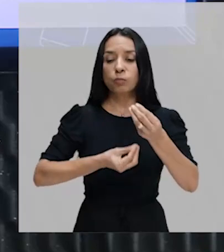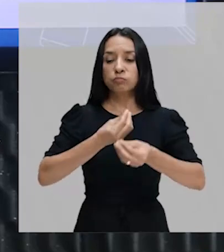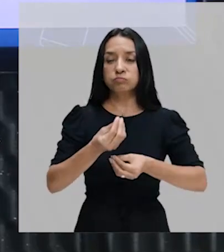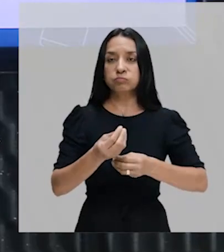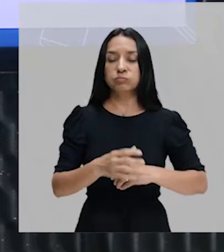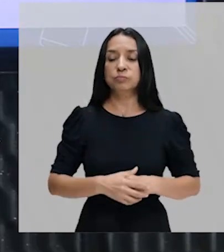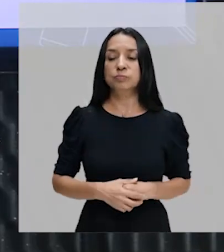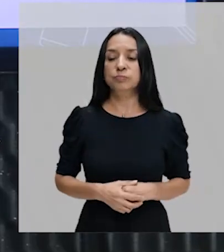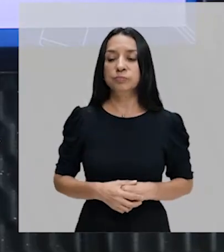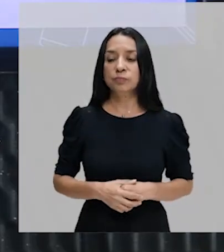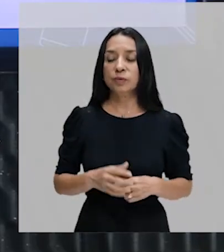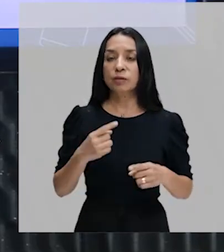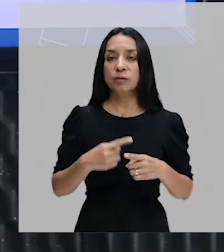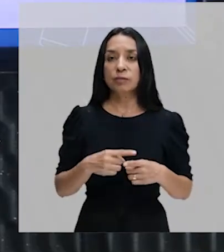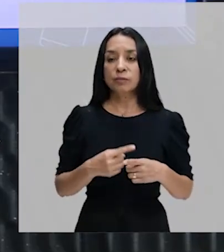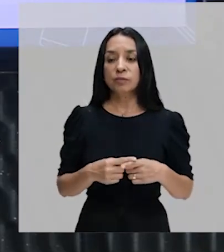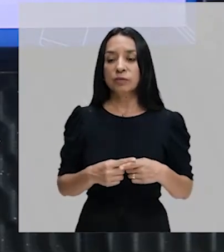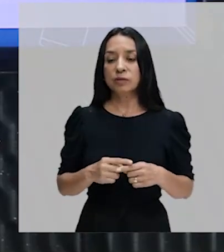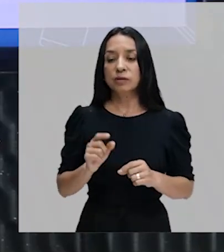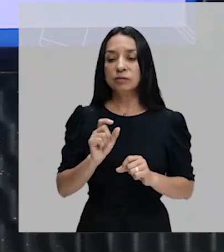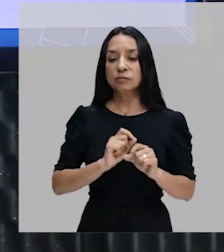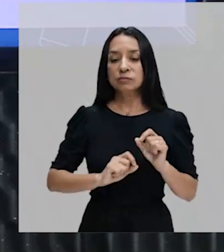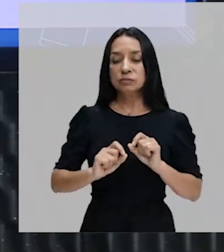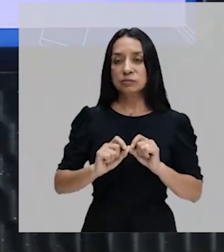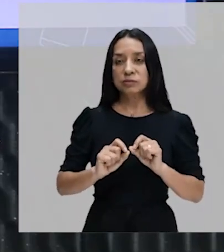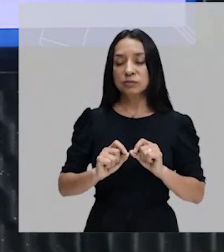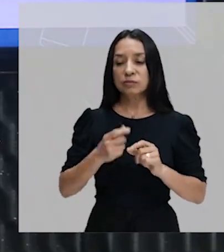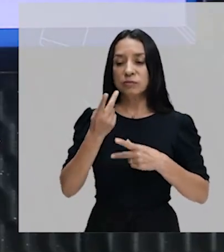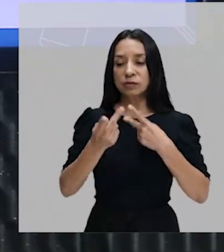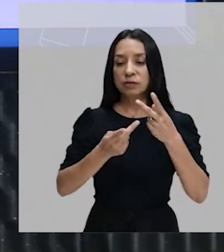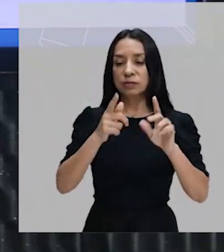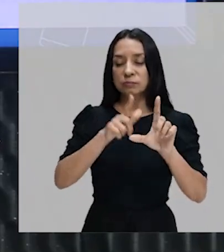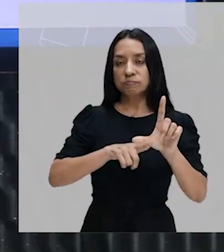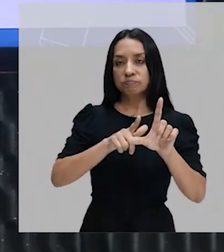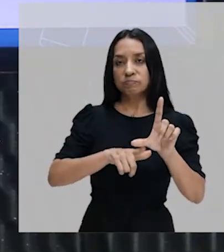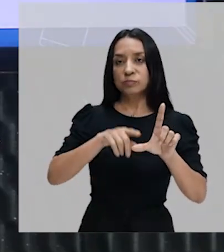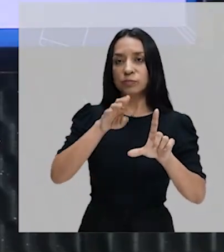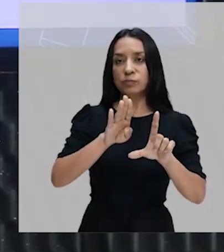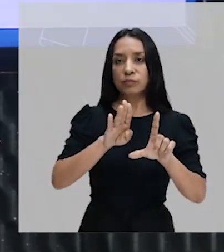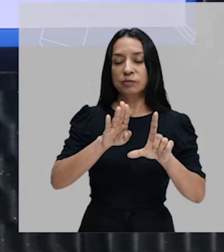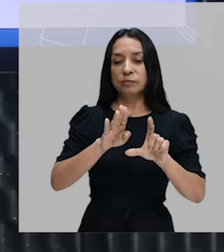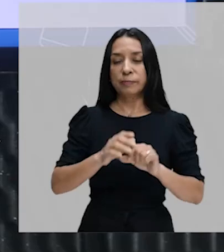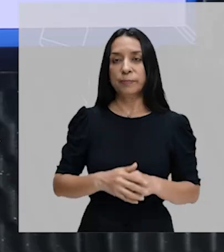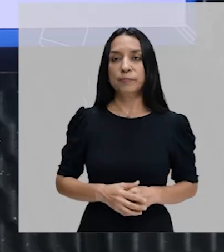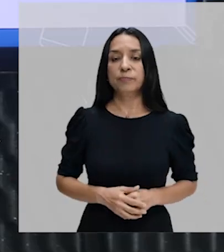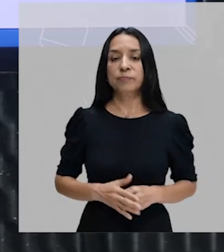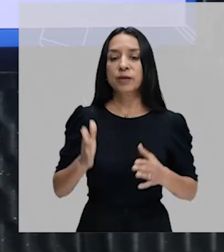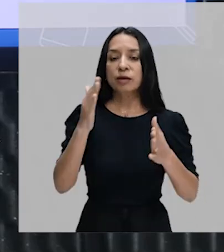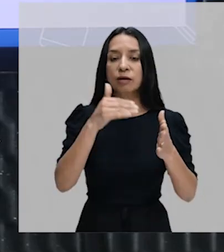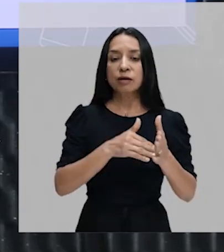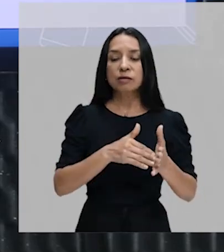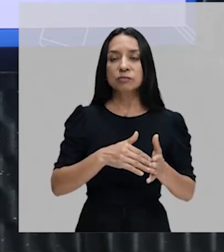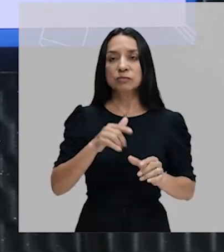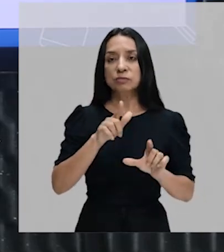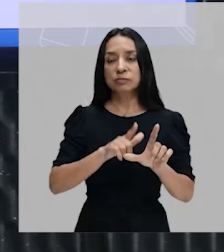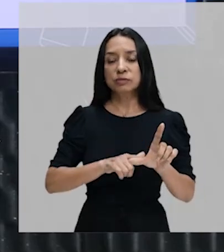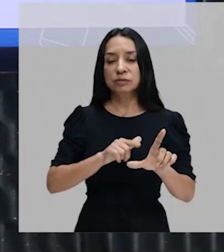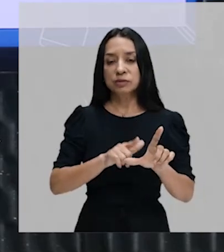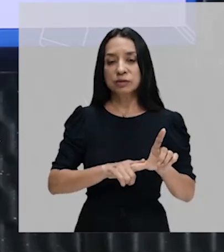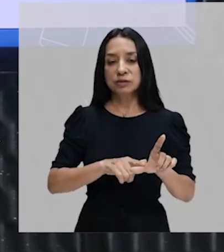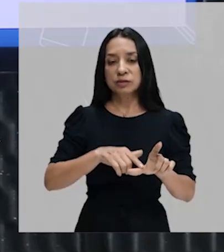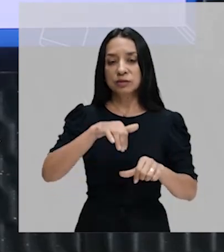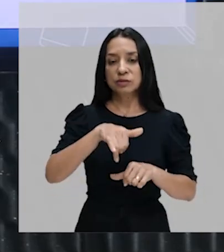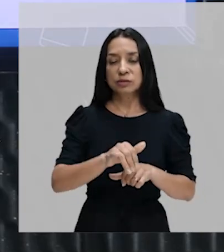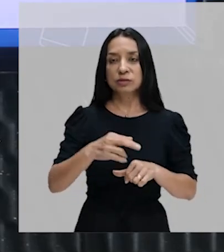né? Justamente por conta lá daquilo que a gente identificou na letra B, que é o nosso gabarito. A última letra, né? X igual